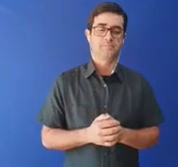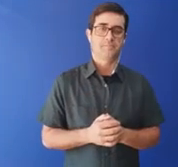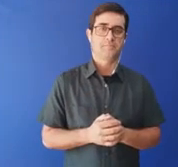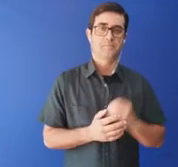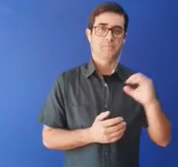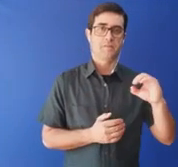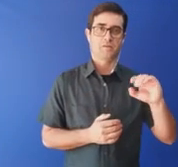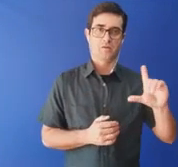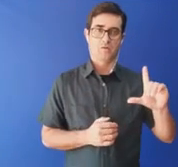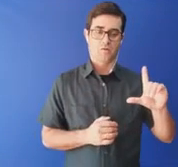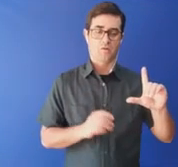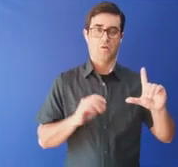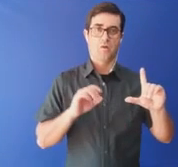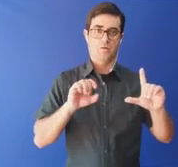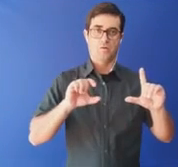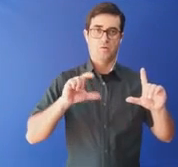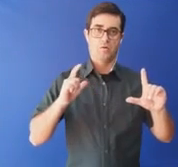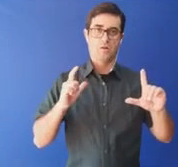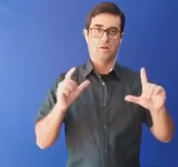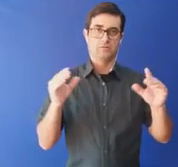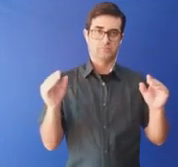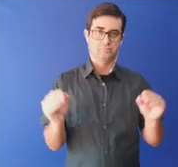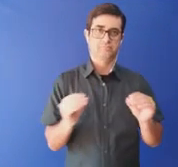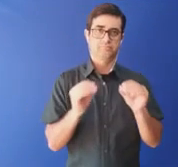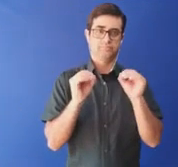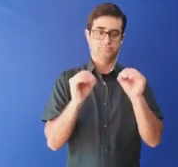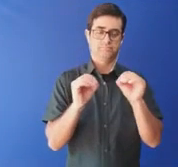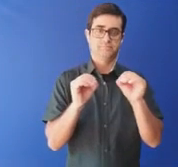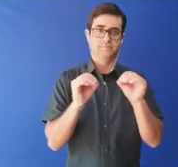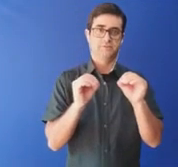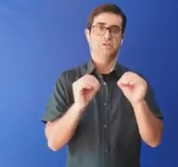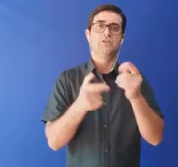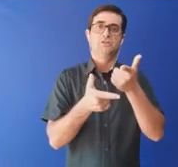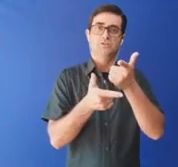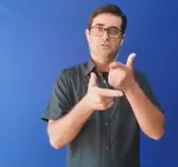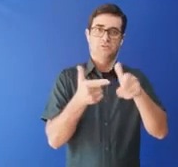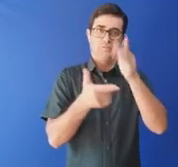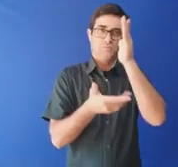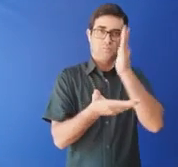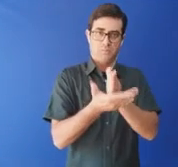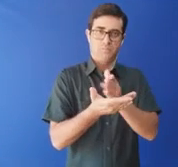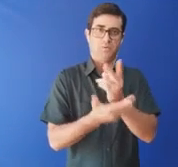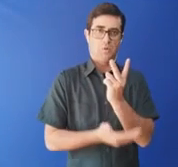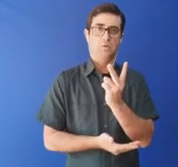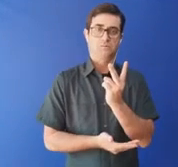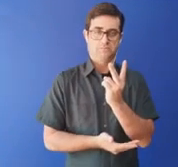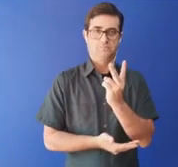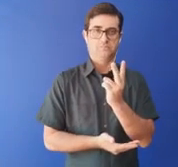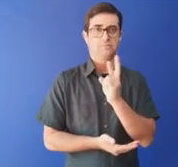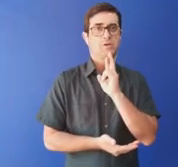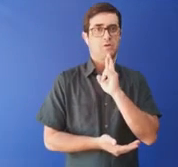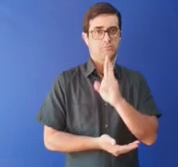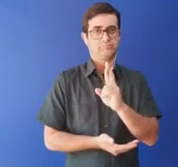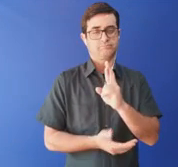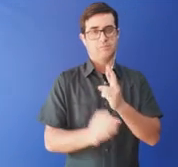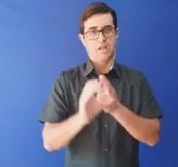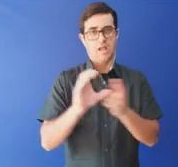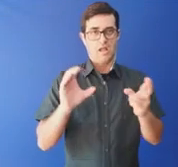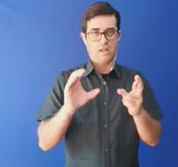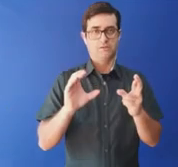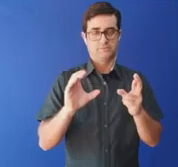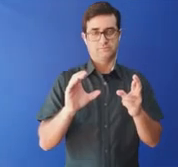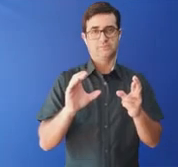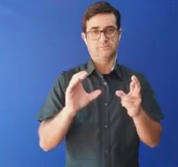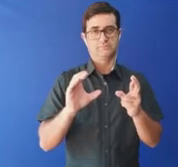cloro ligados, meço a distância entre os dois núcleos, divido por 2 e tenho o raio do cloro. Por que é